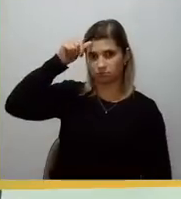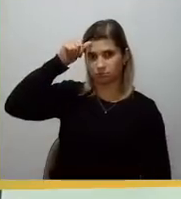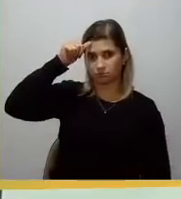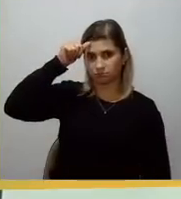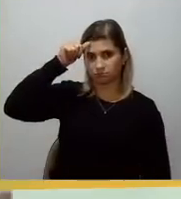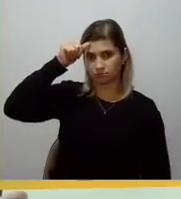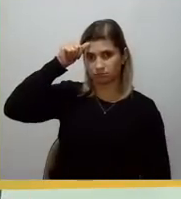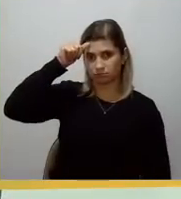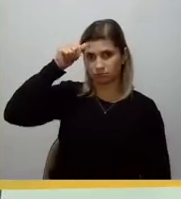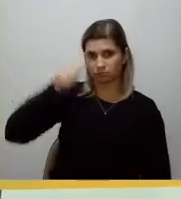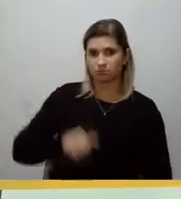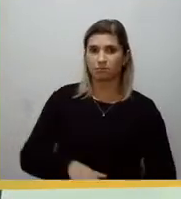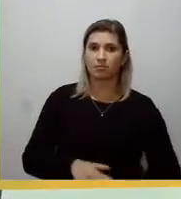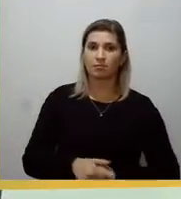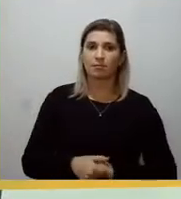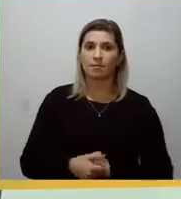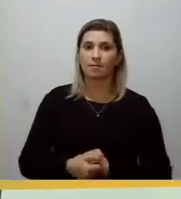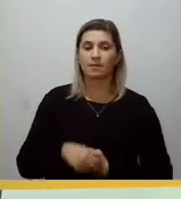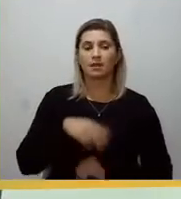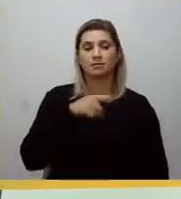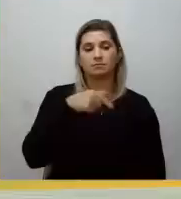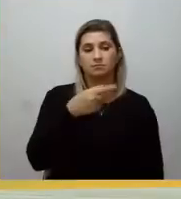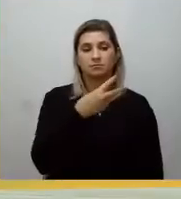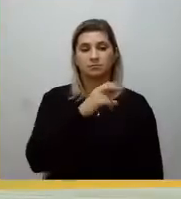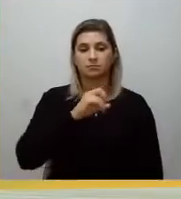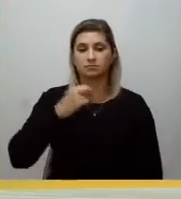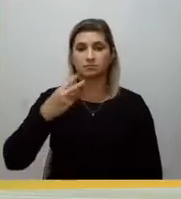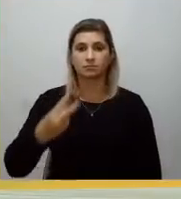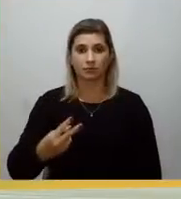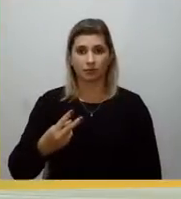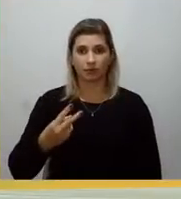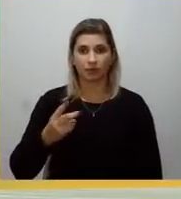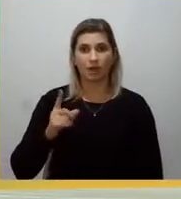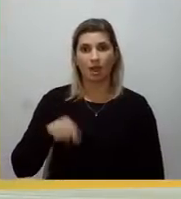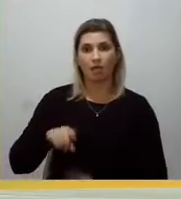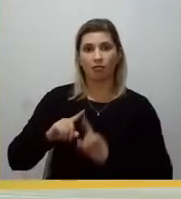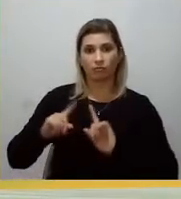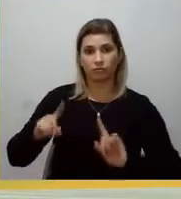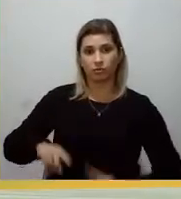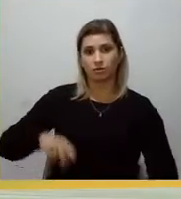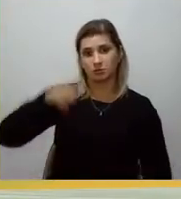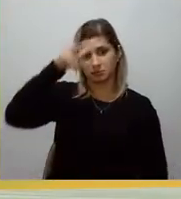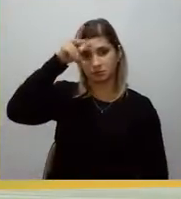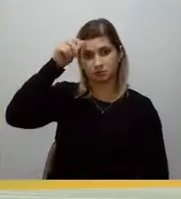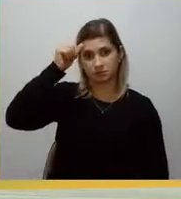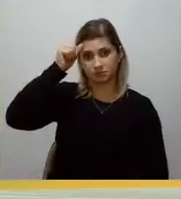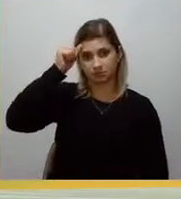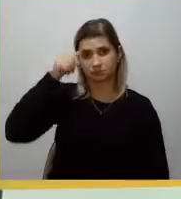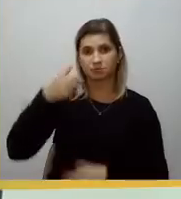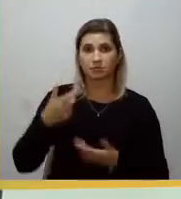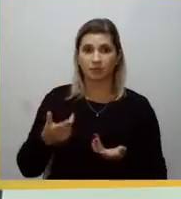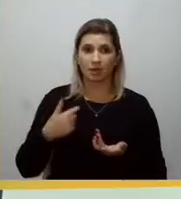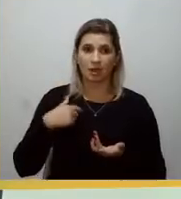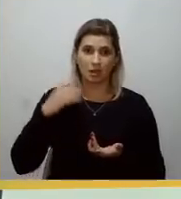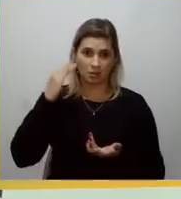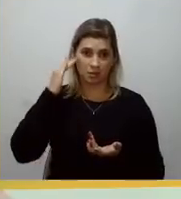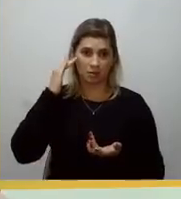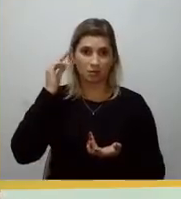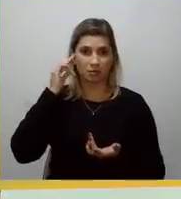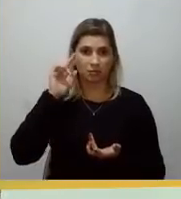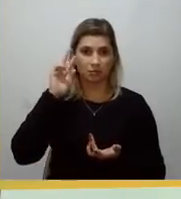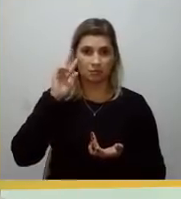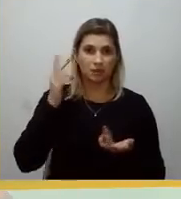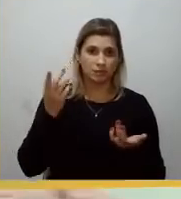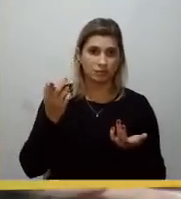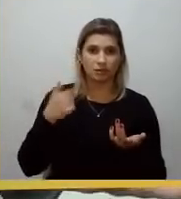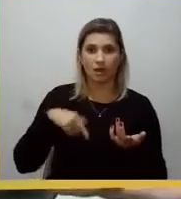E daí, em 2002, ele não estava mais funcionário comissionado, mas ele ainda era funcionário da prefeitura. Eu imagino que ele deva estar de licença sem remuneração, porque não, aí